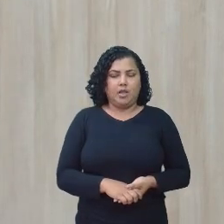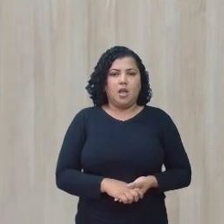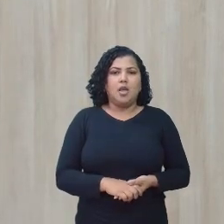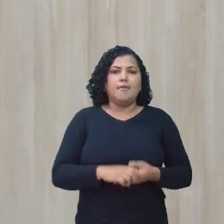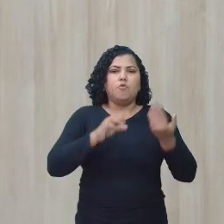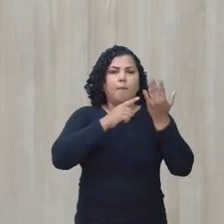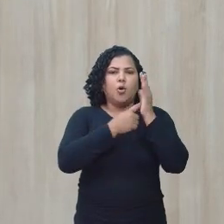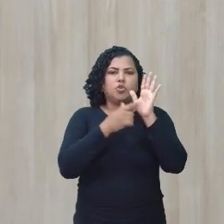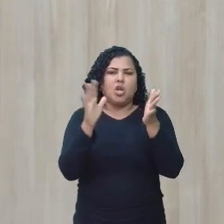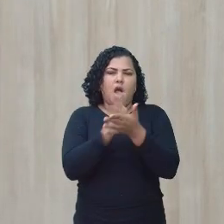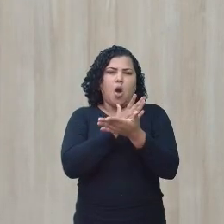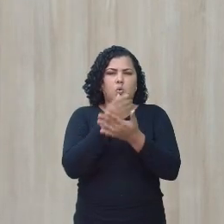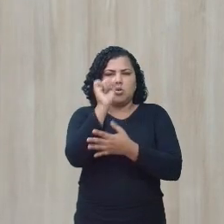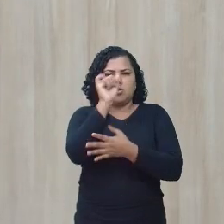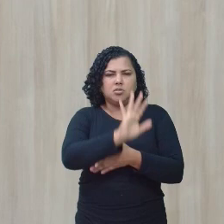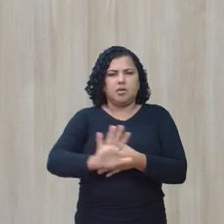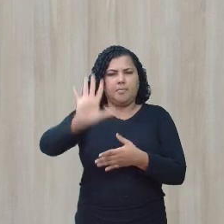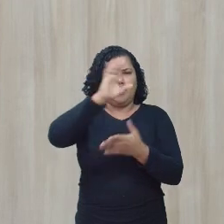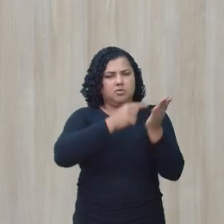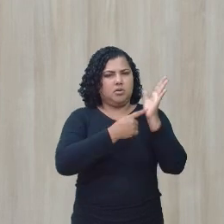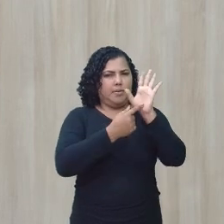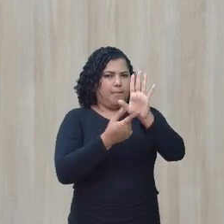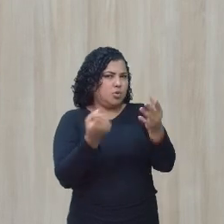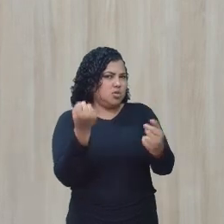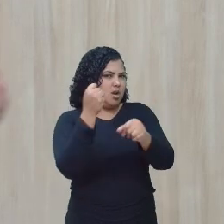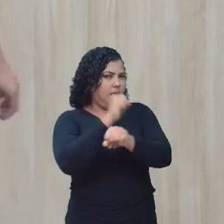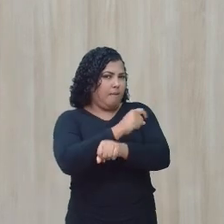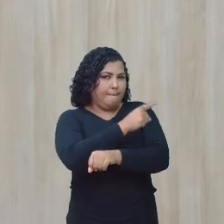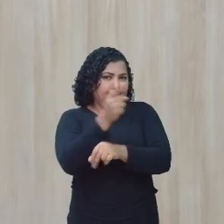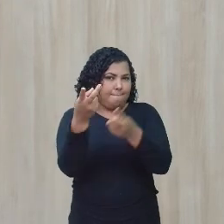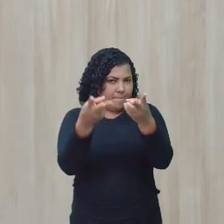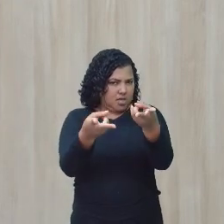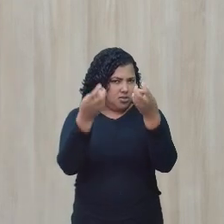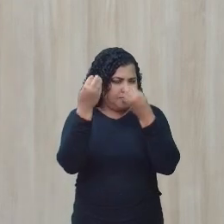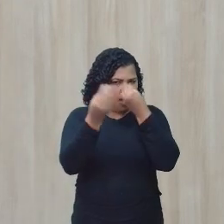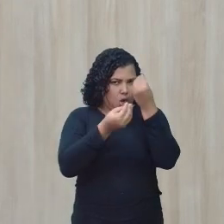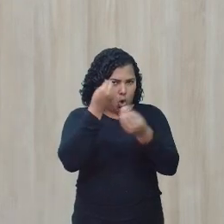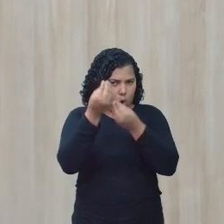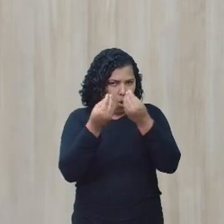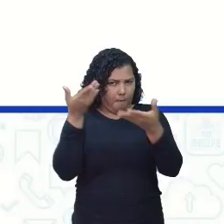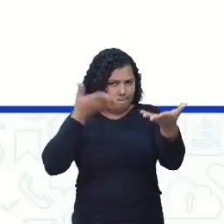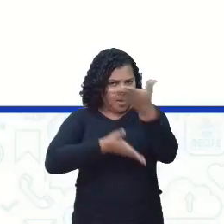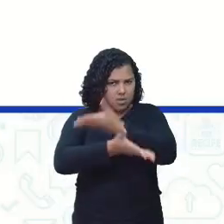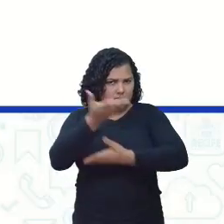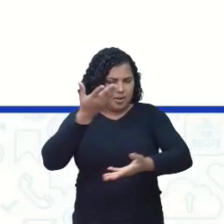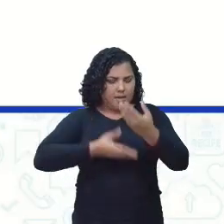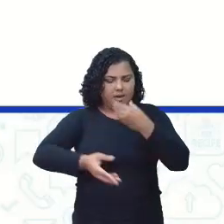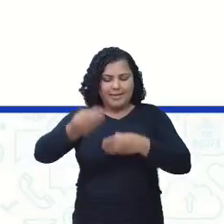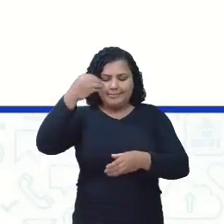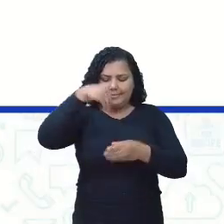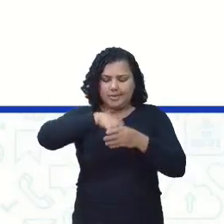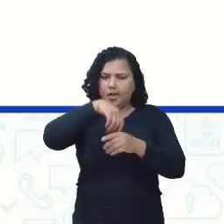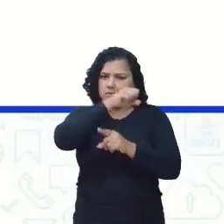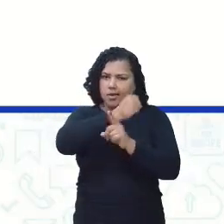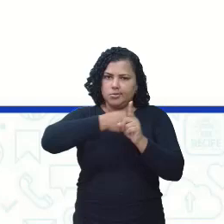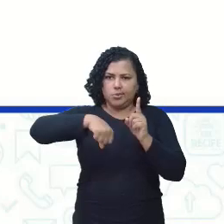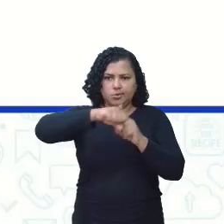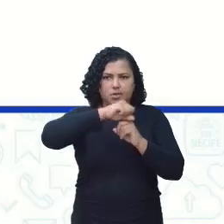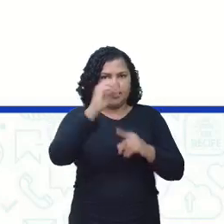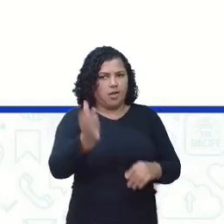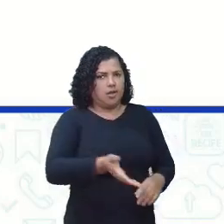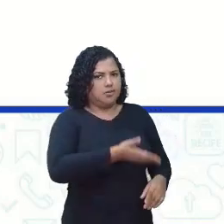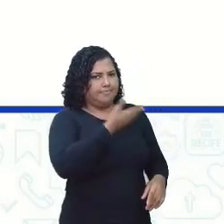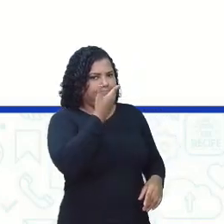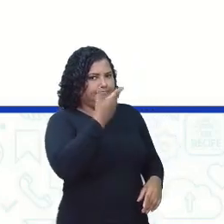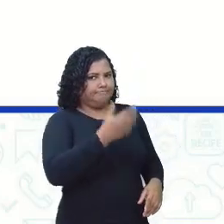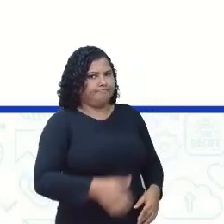cenas da escravidão para vocês verem o quanto ela estava presente na nossa vida social. Então, vamos usar principalmente as imagens aqui, inicialmente,